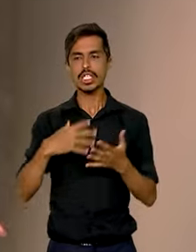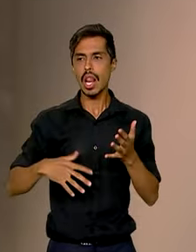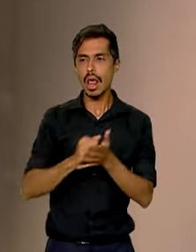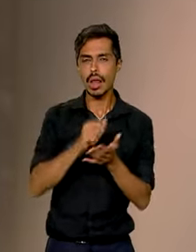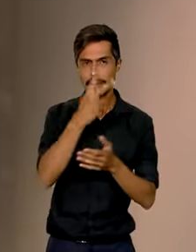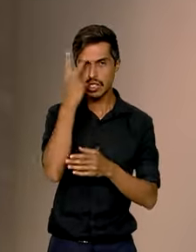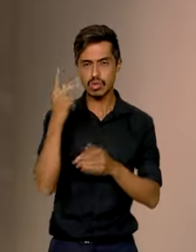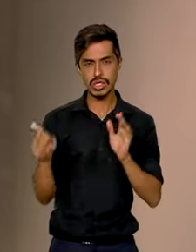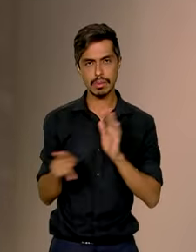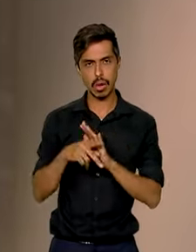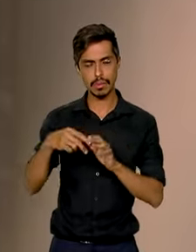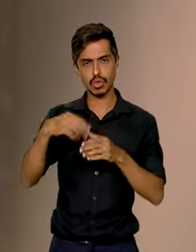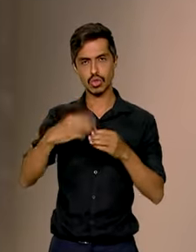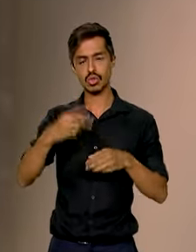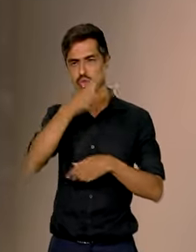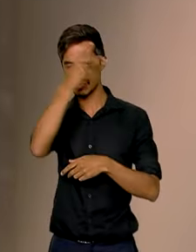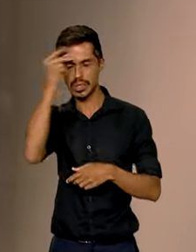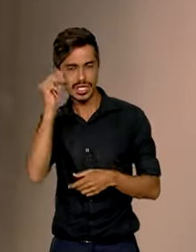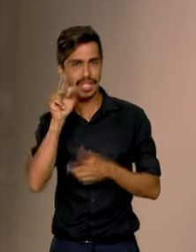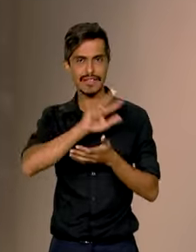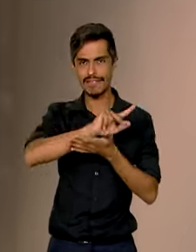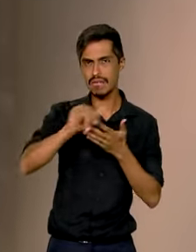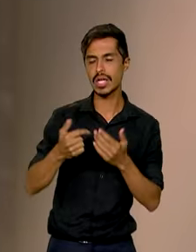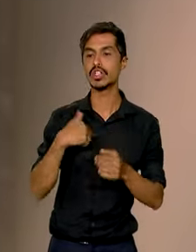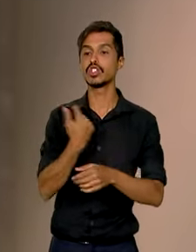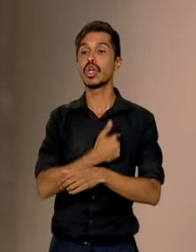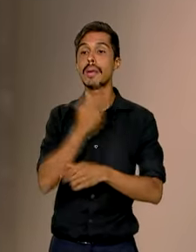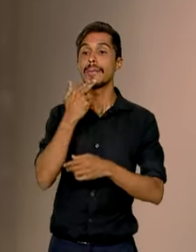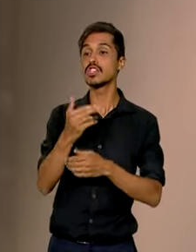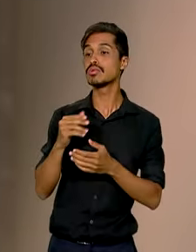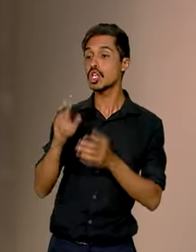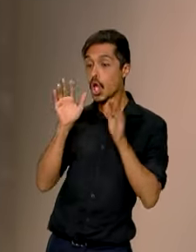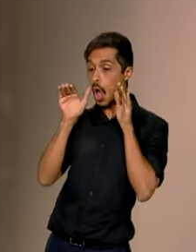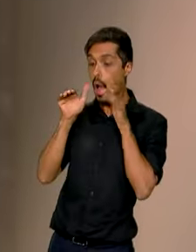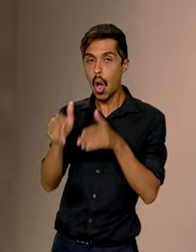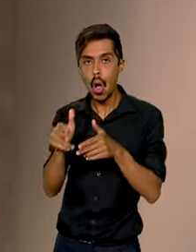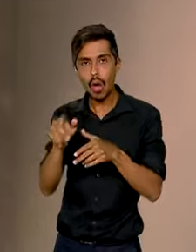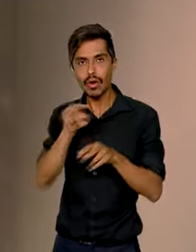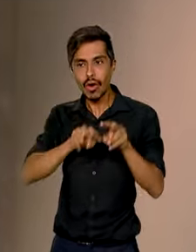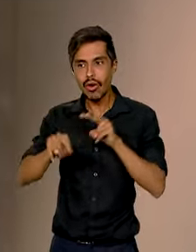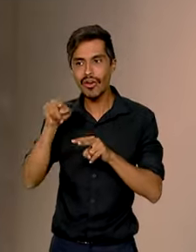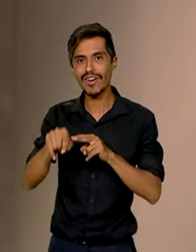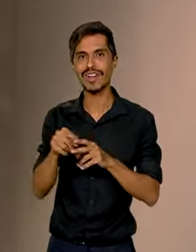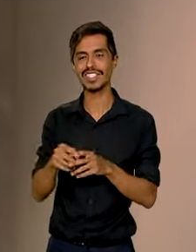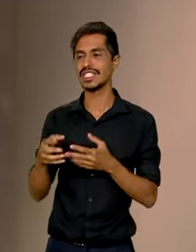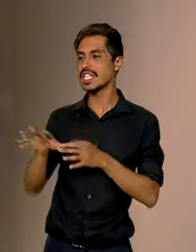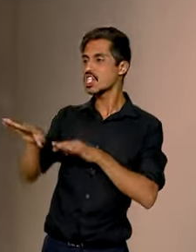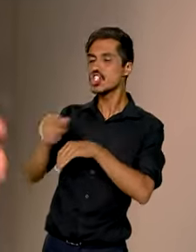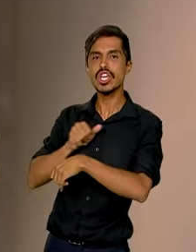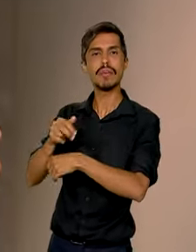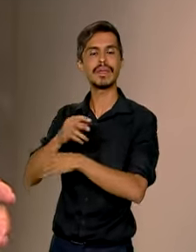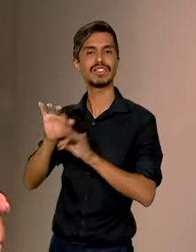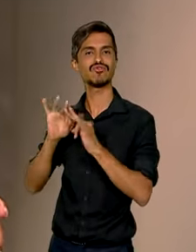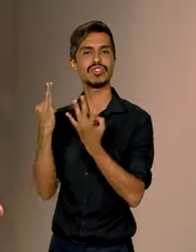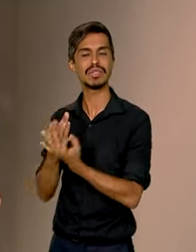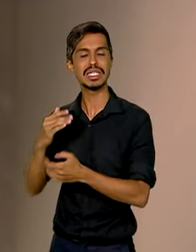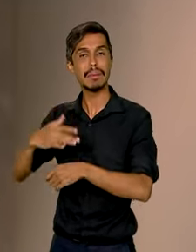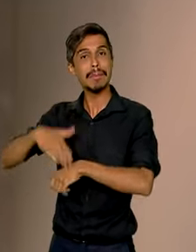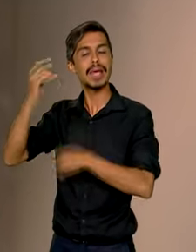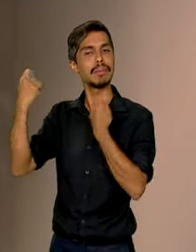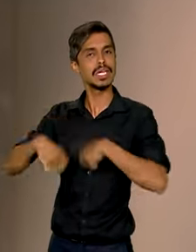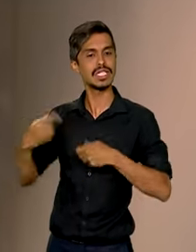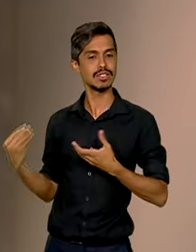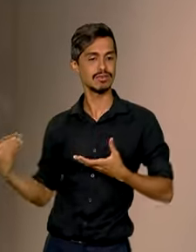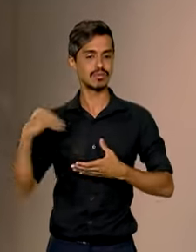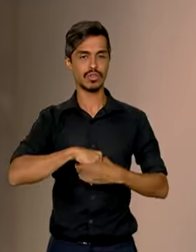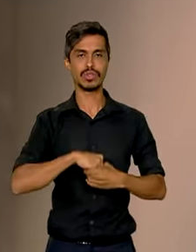dos municípios, para os prefeitos, para as prefeitas, que olhem para o seu cadastro único, para que coloquem as famílias que mais precisam dentro do